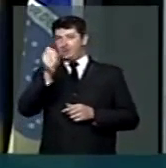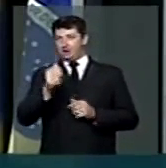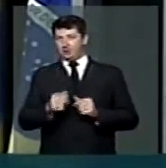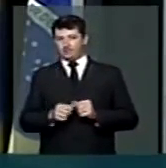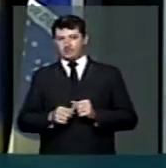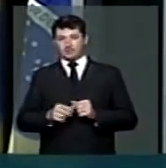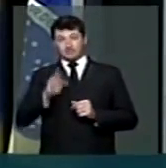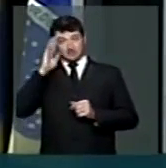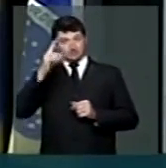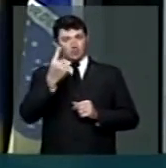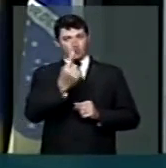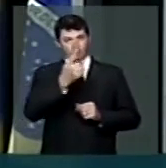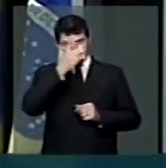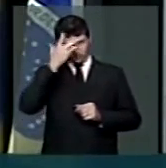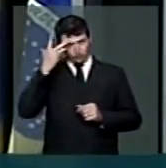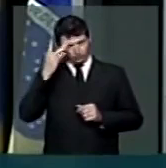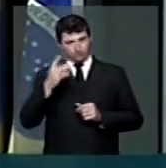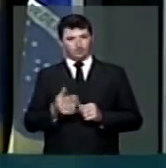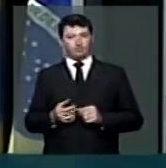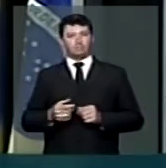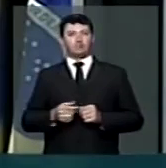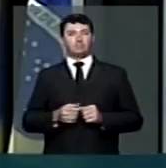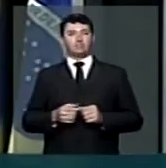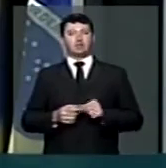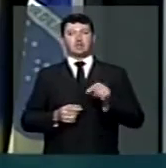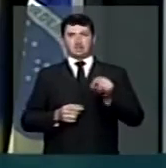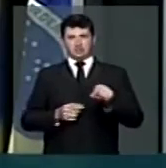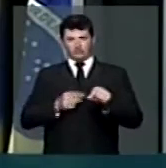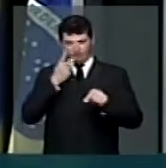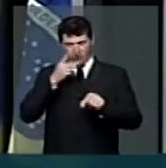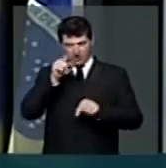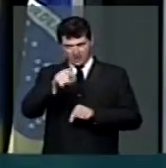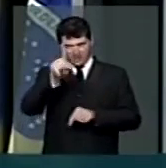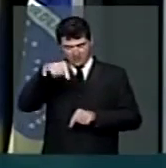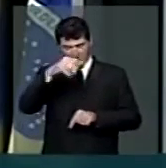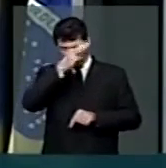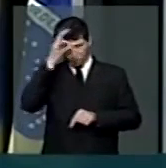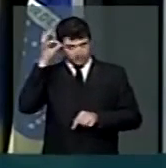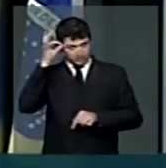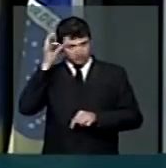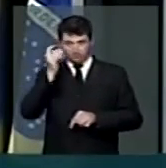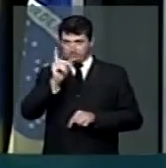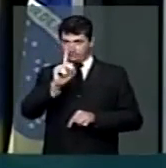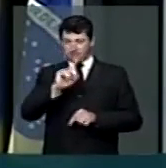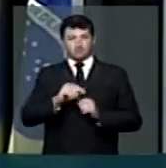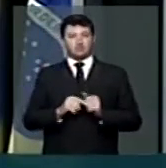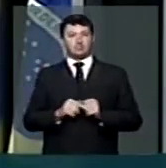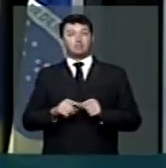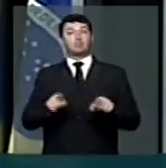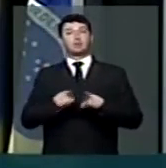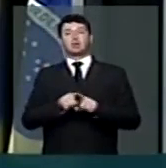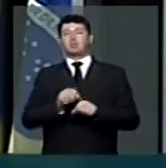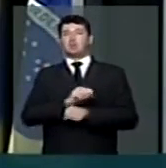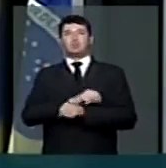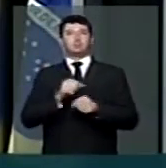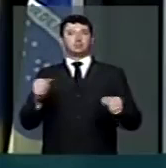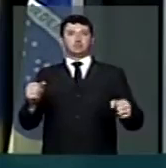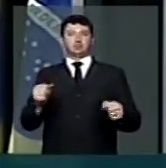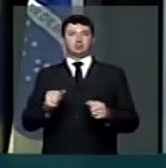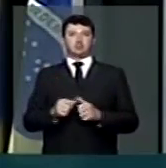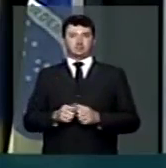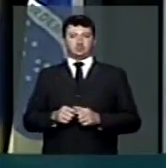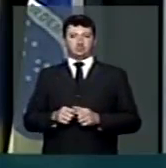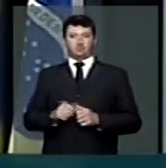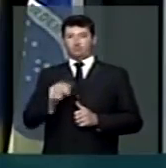um deles. Isto não os torna inocentes e não há a menor possibilidade de